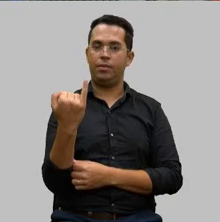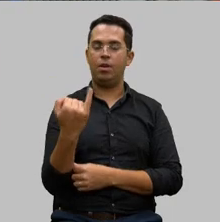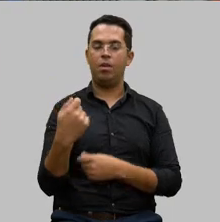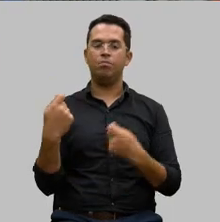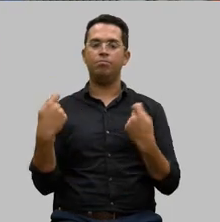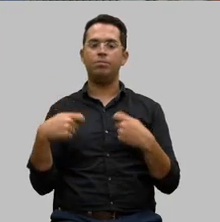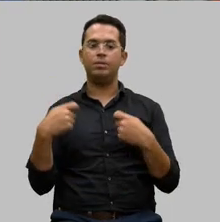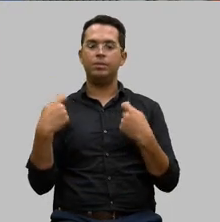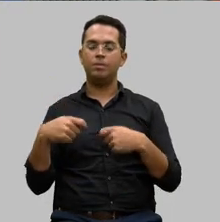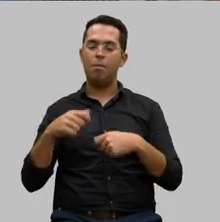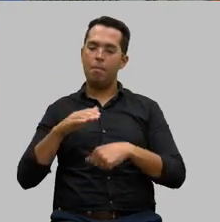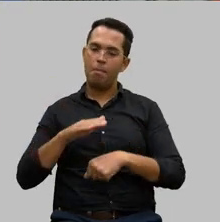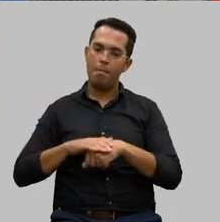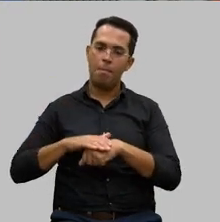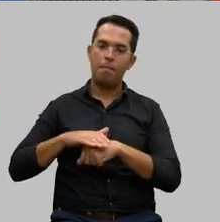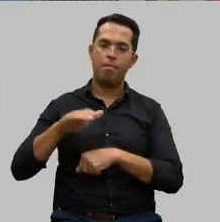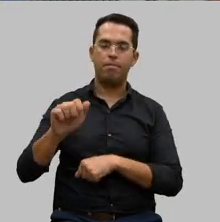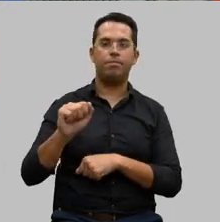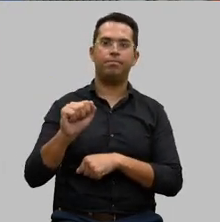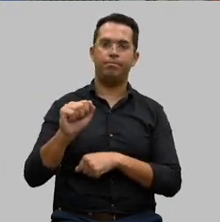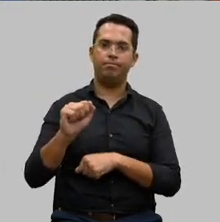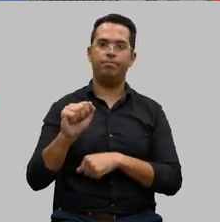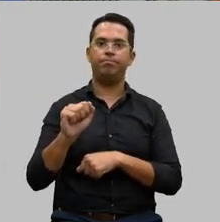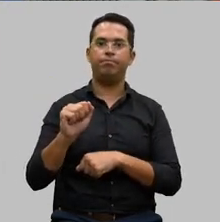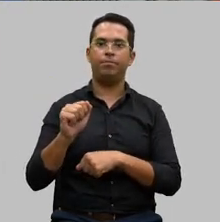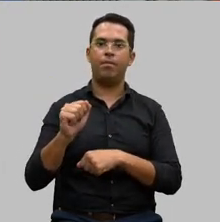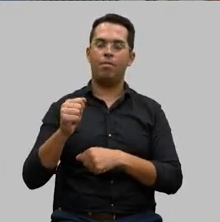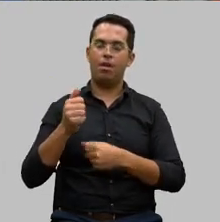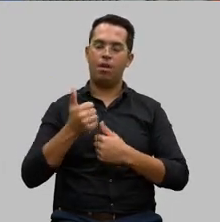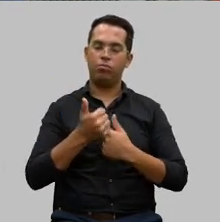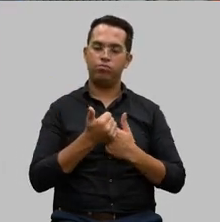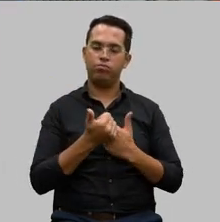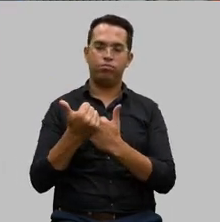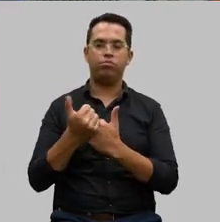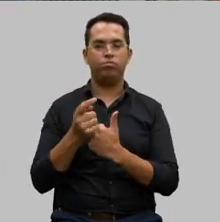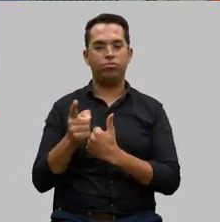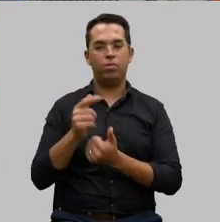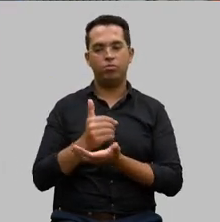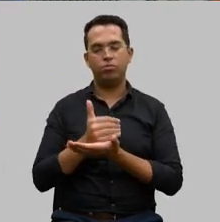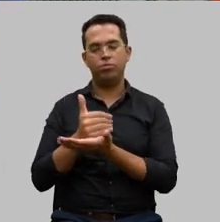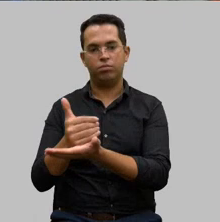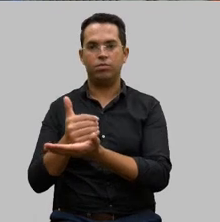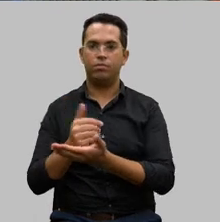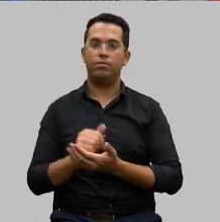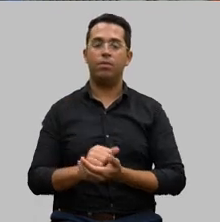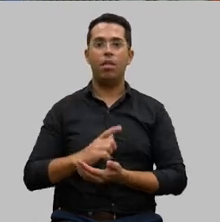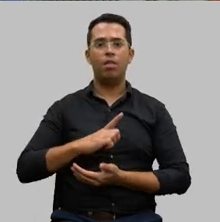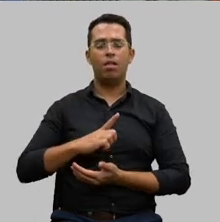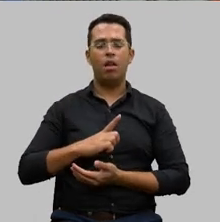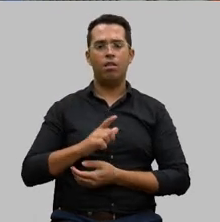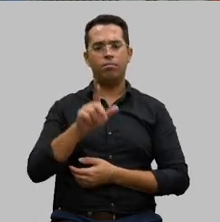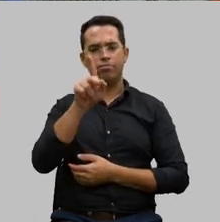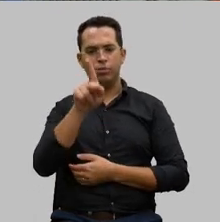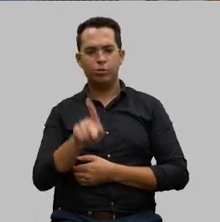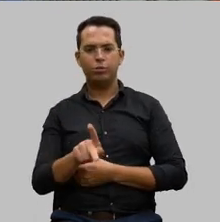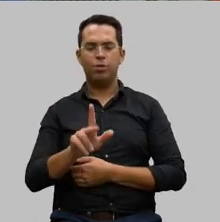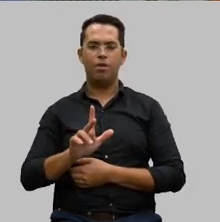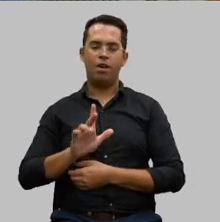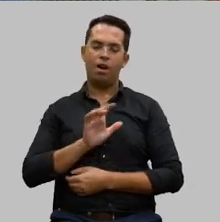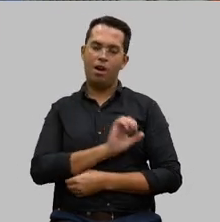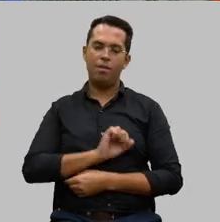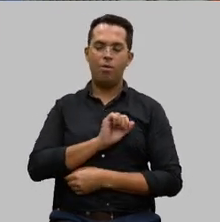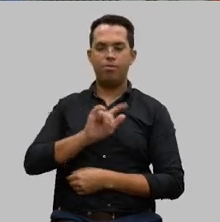ajudar porque tem muitas pessoas que tá ali por amor por vocação